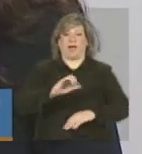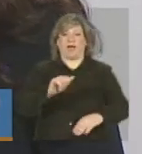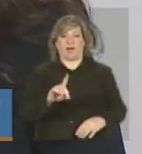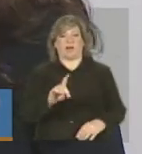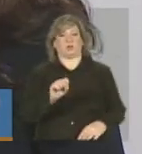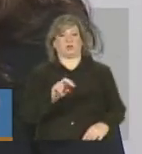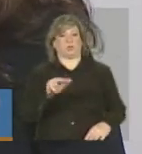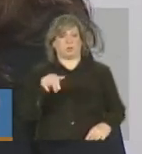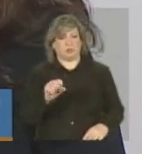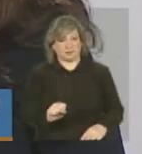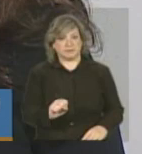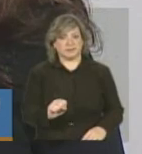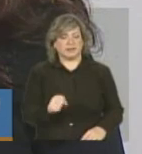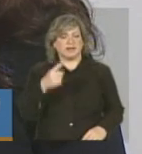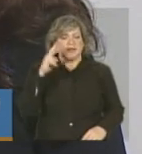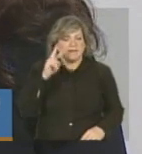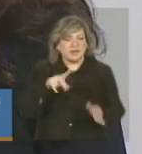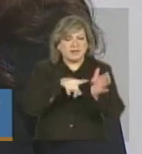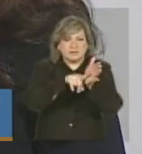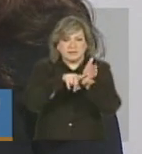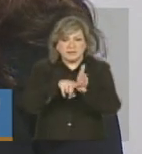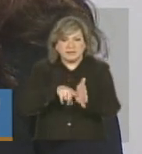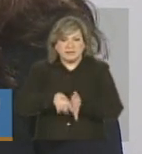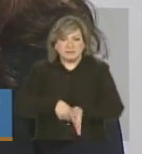CadeSuas e verificar,